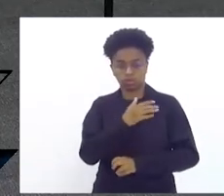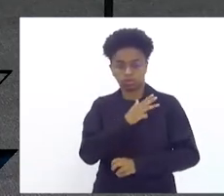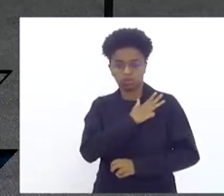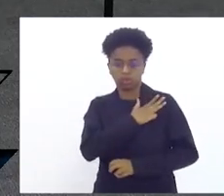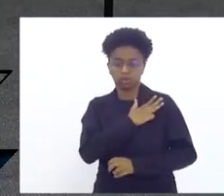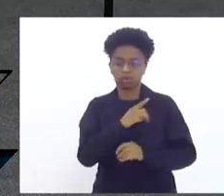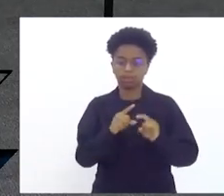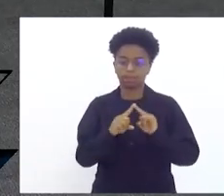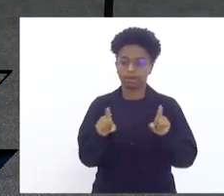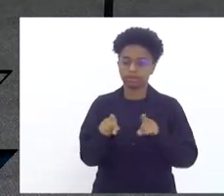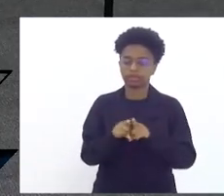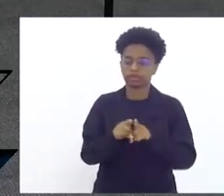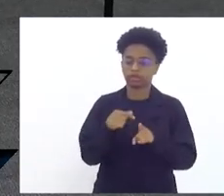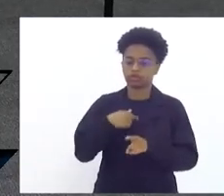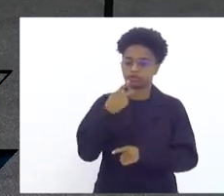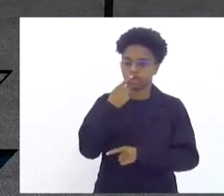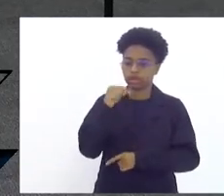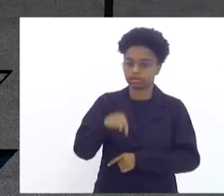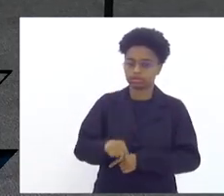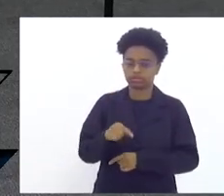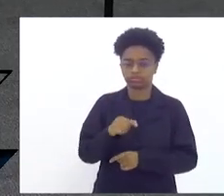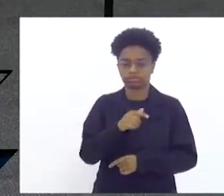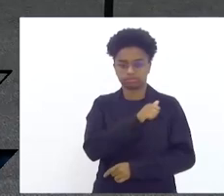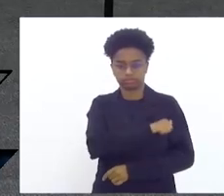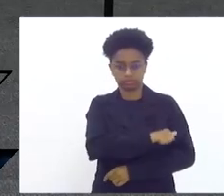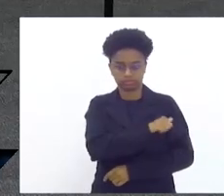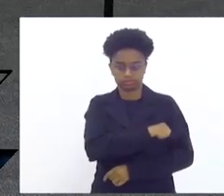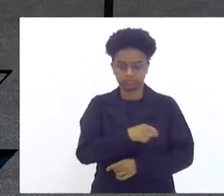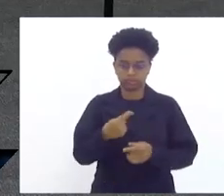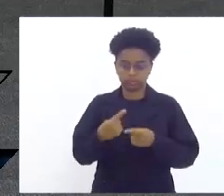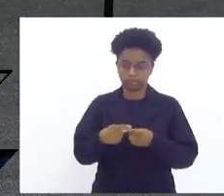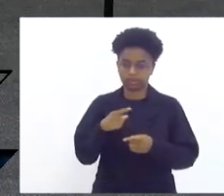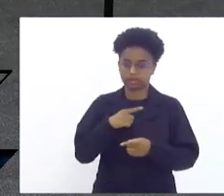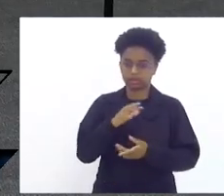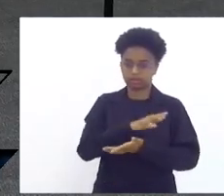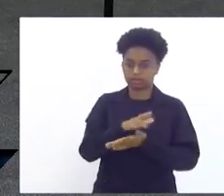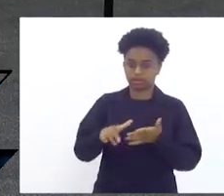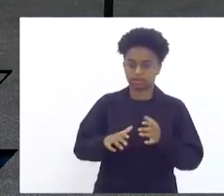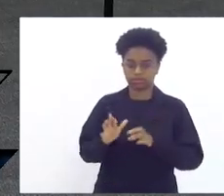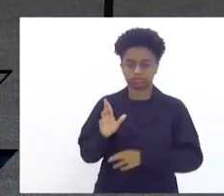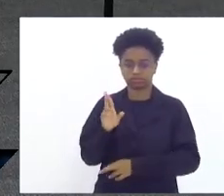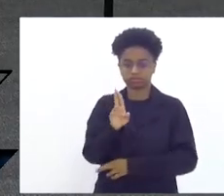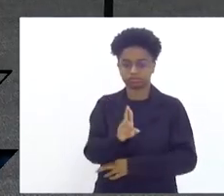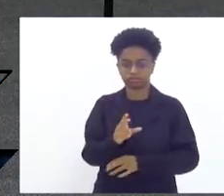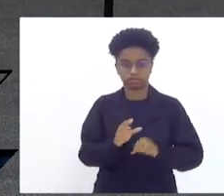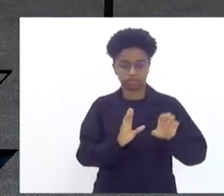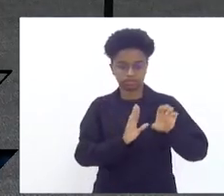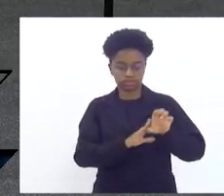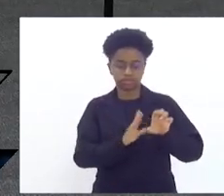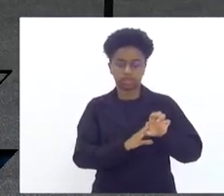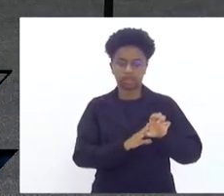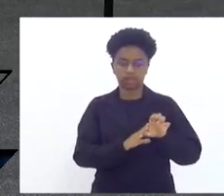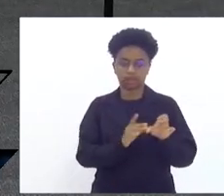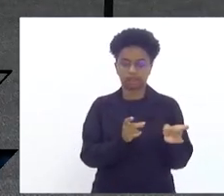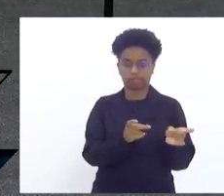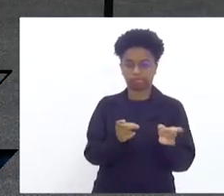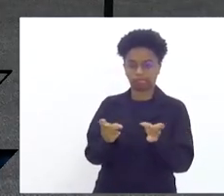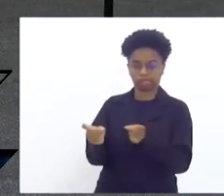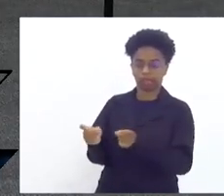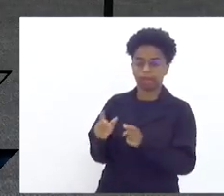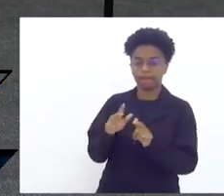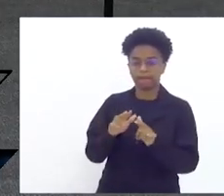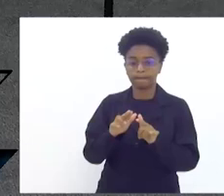me refiro a cidade do Rio de Janeiro a gente tem aqui representante da esquerda que tradicionalmente se vendem por boquinha